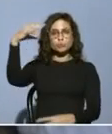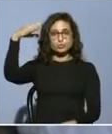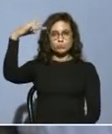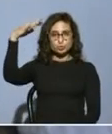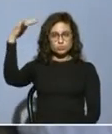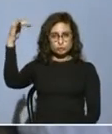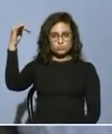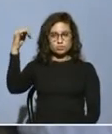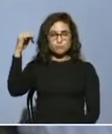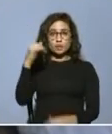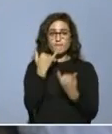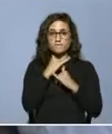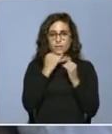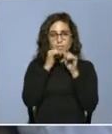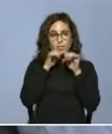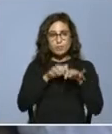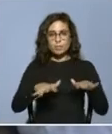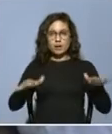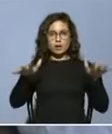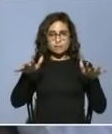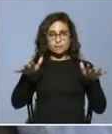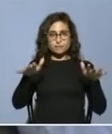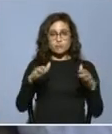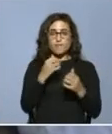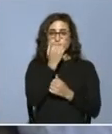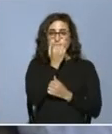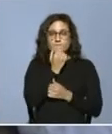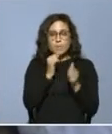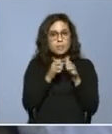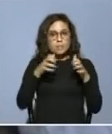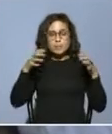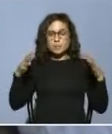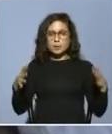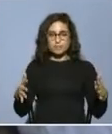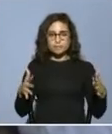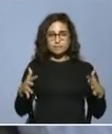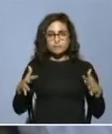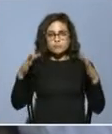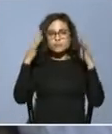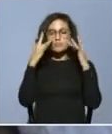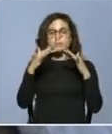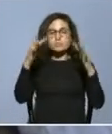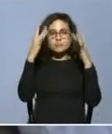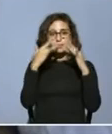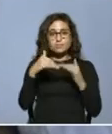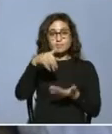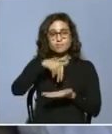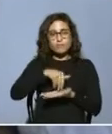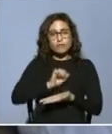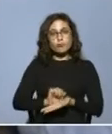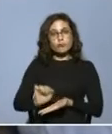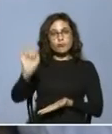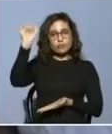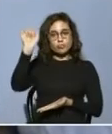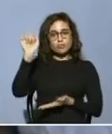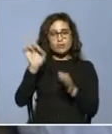Multiplicaste-se a sua alegria, aumentaste-se o seu contentamento. Rejubilam na vossa presença como os que se